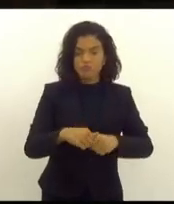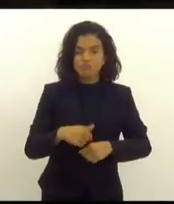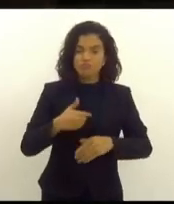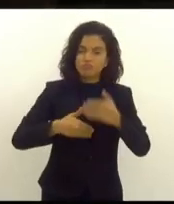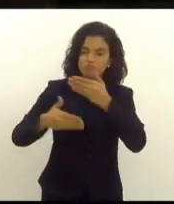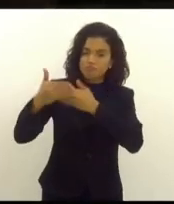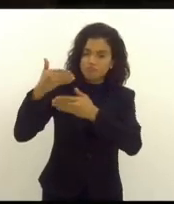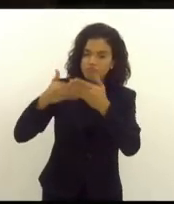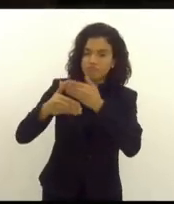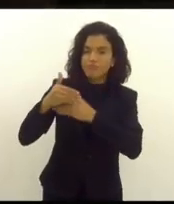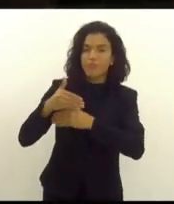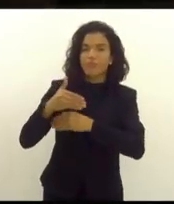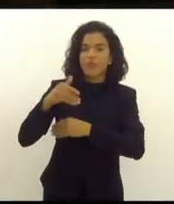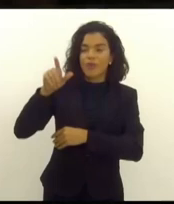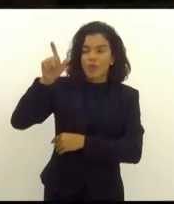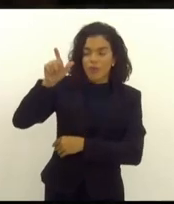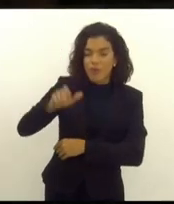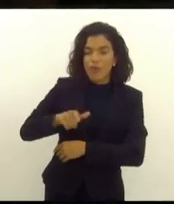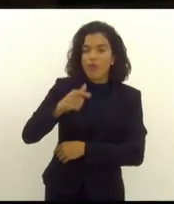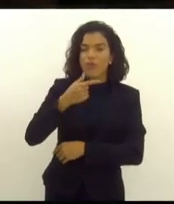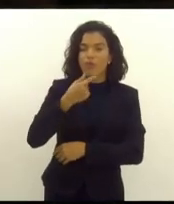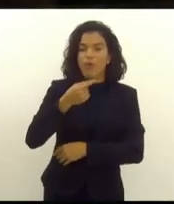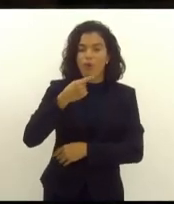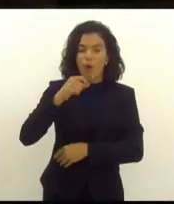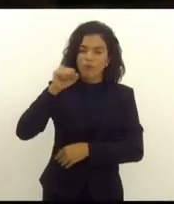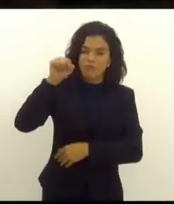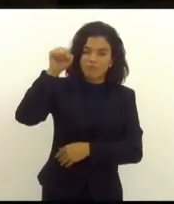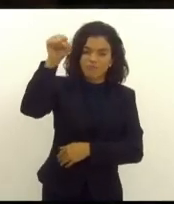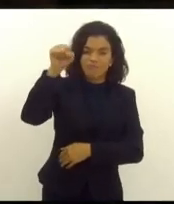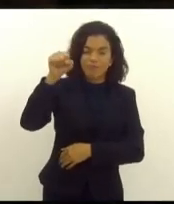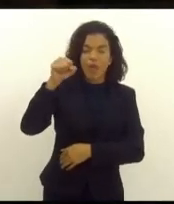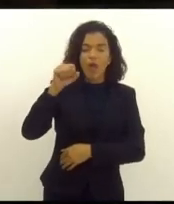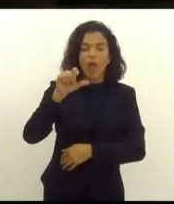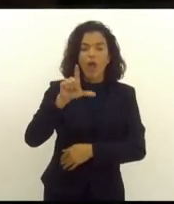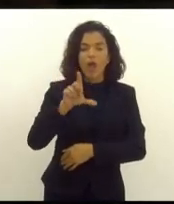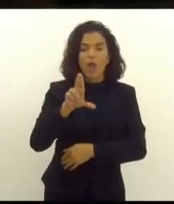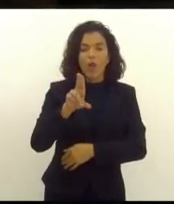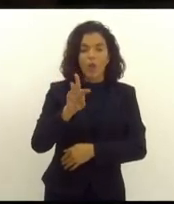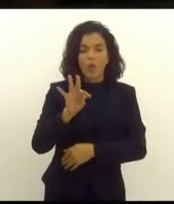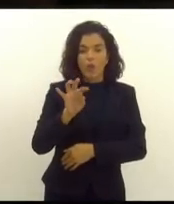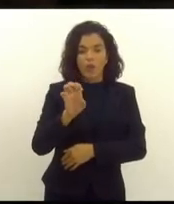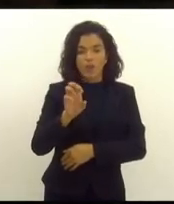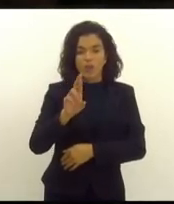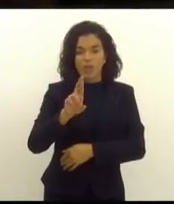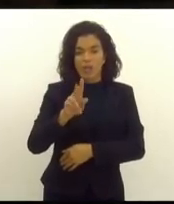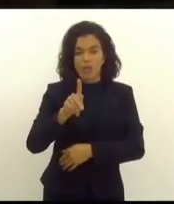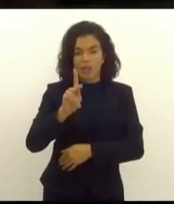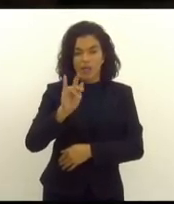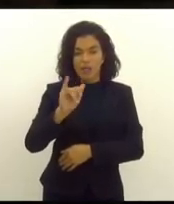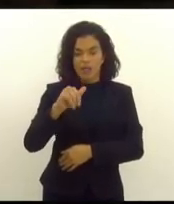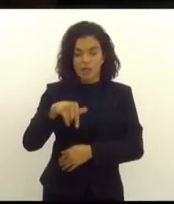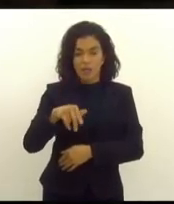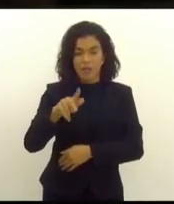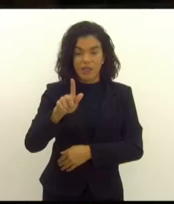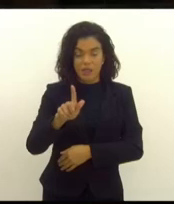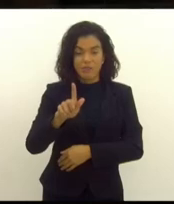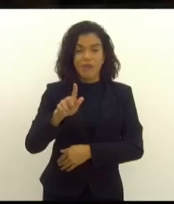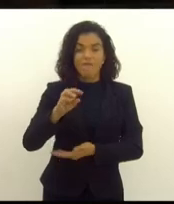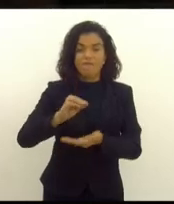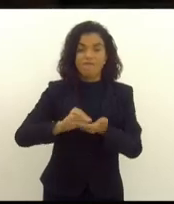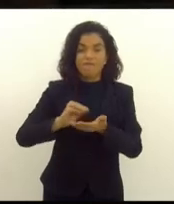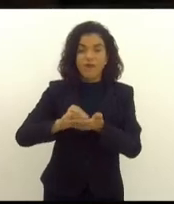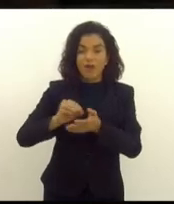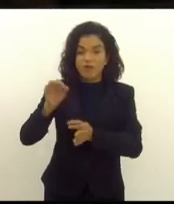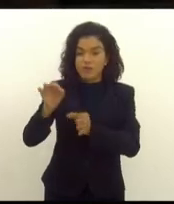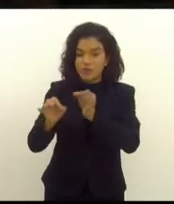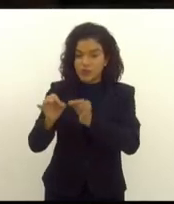dizia o grande Luther King que a injustiça no lugar qualquer